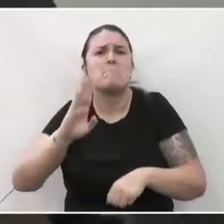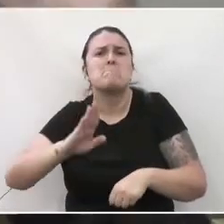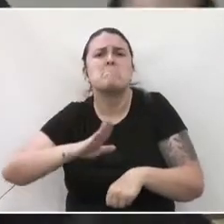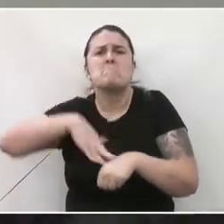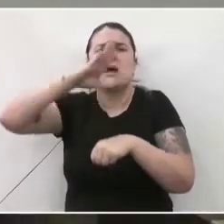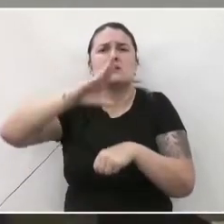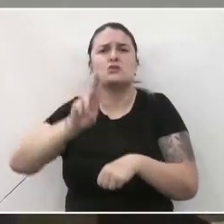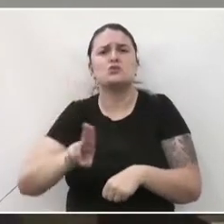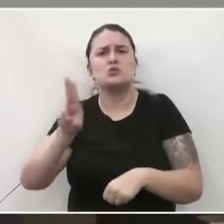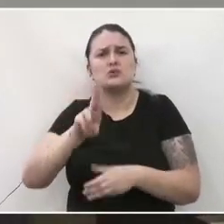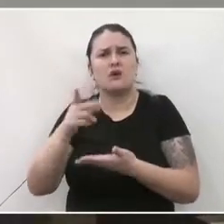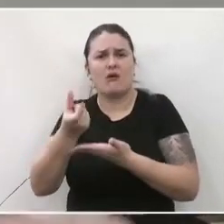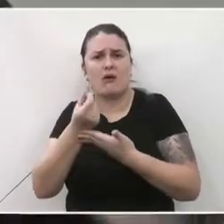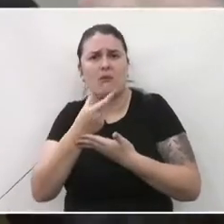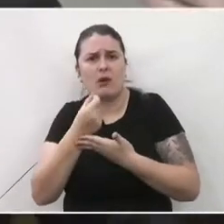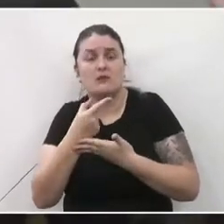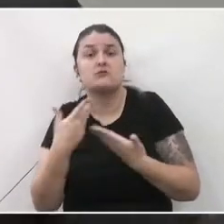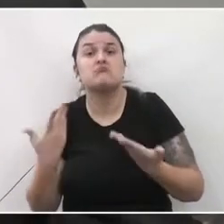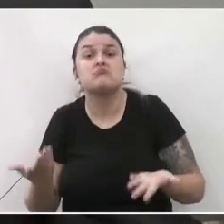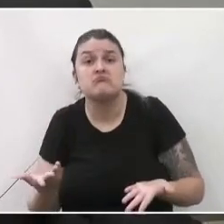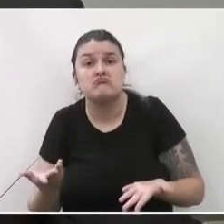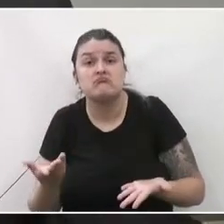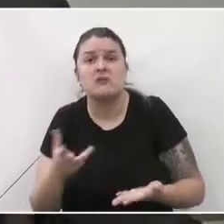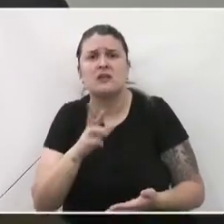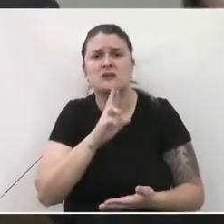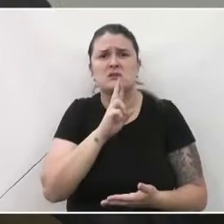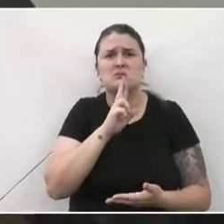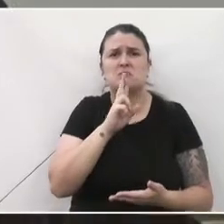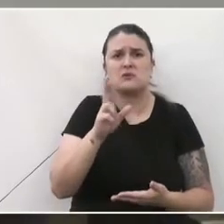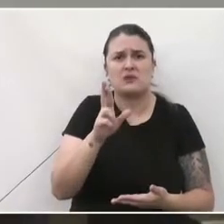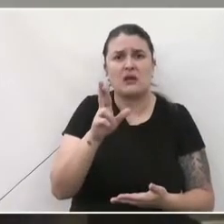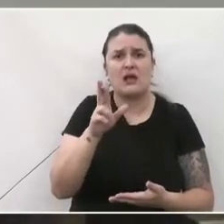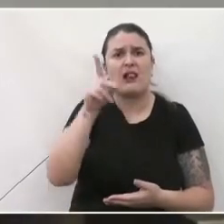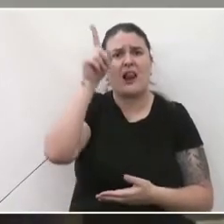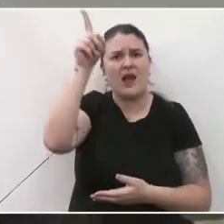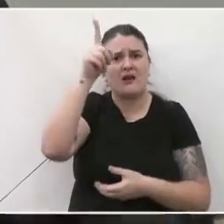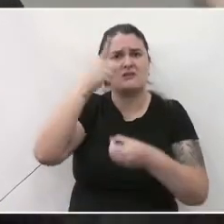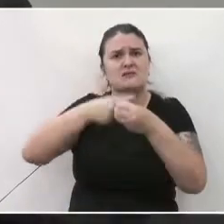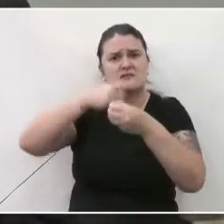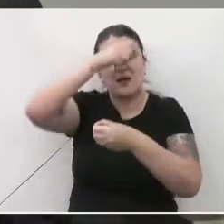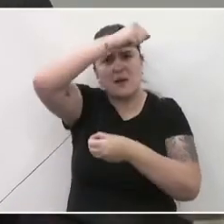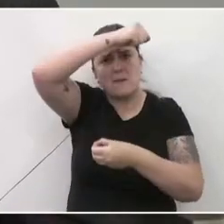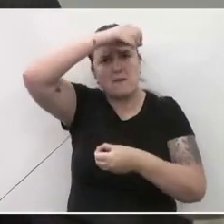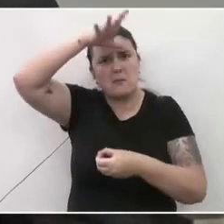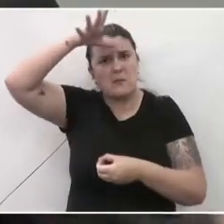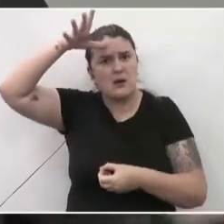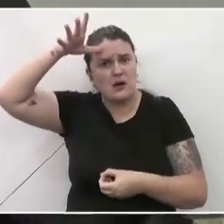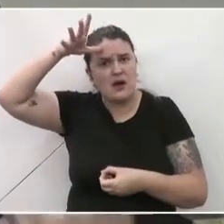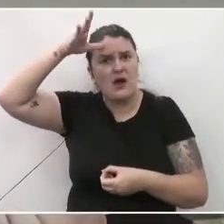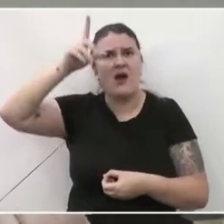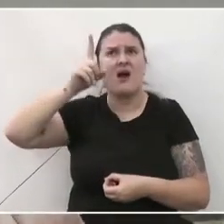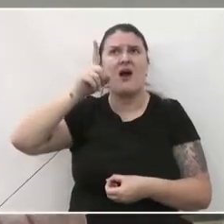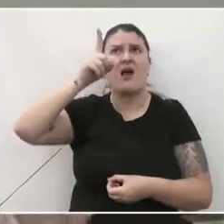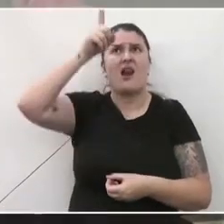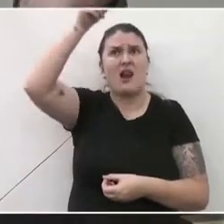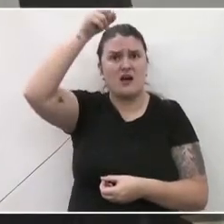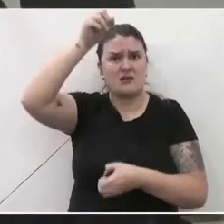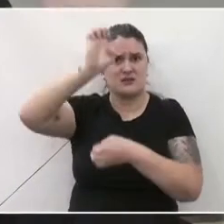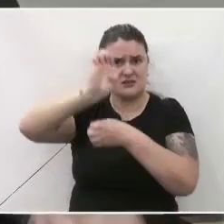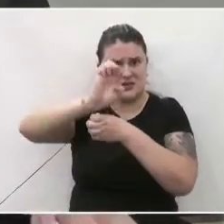usa hidroxicloroquina? E aí nós vamos responder: Amazonas. E lá que se deu